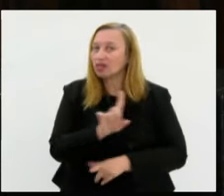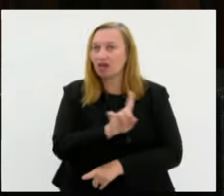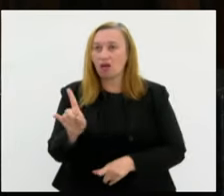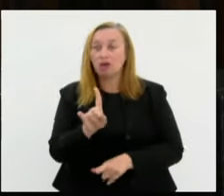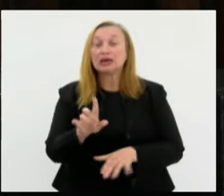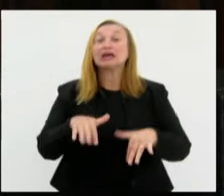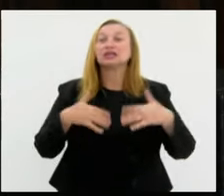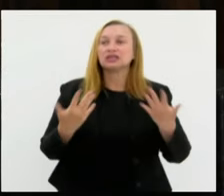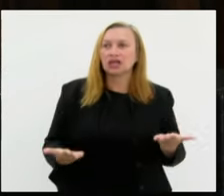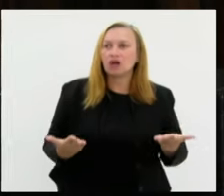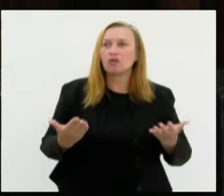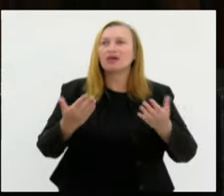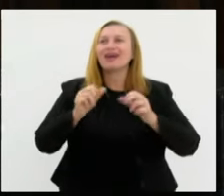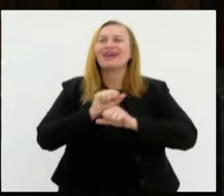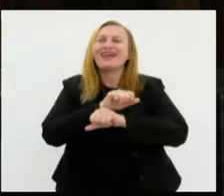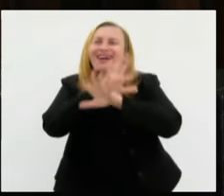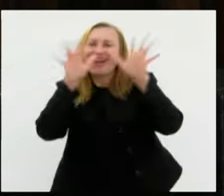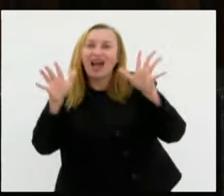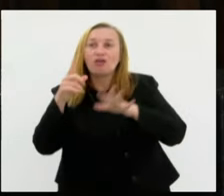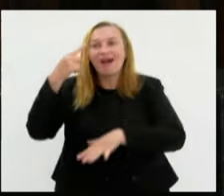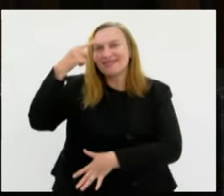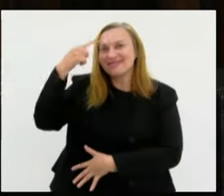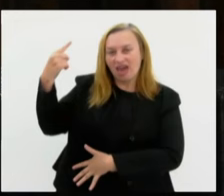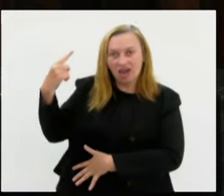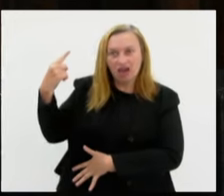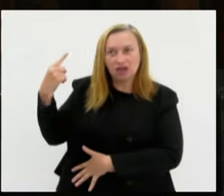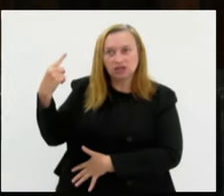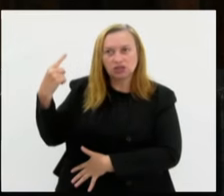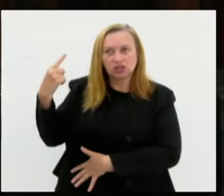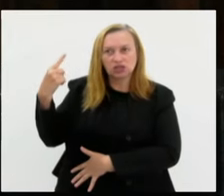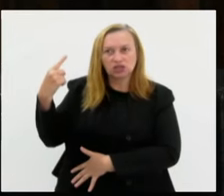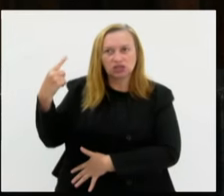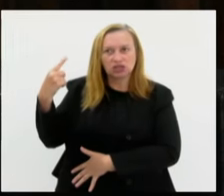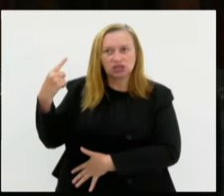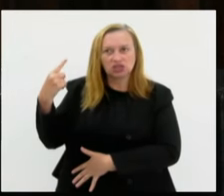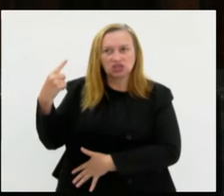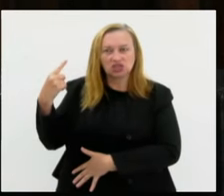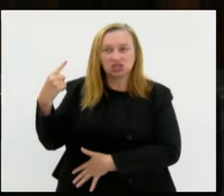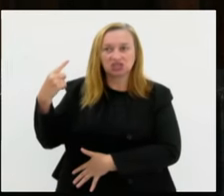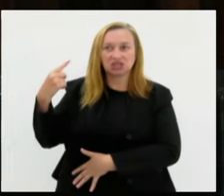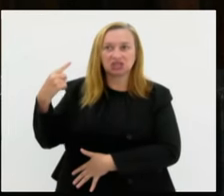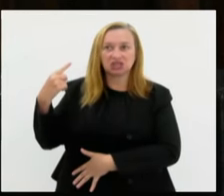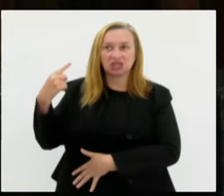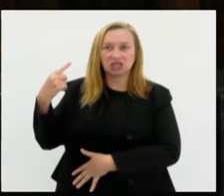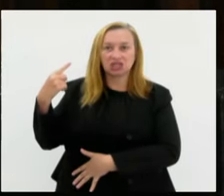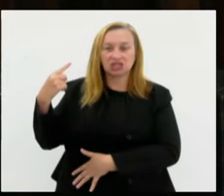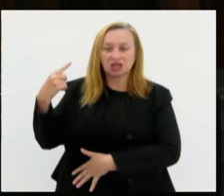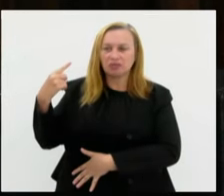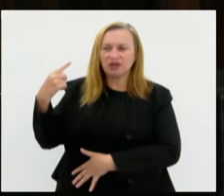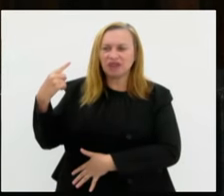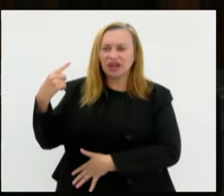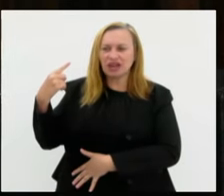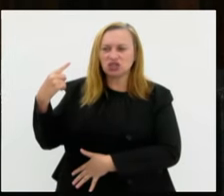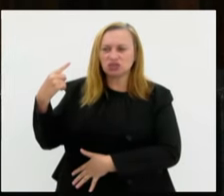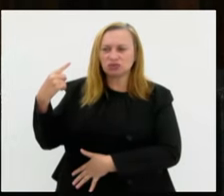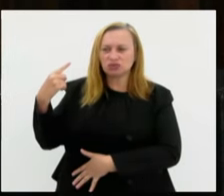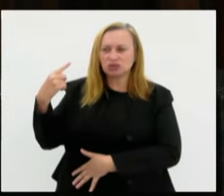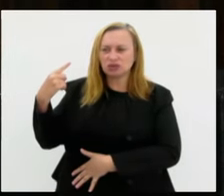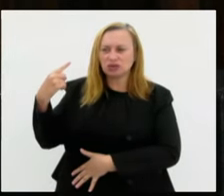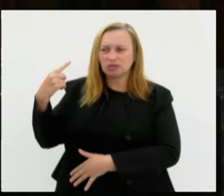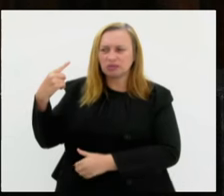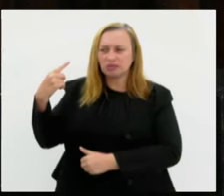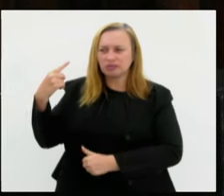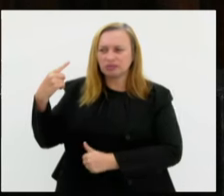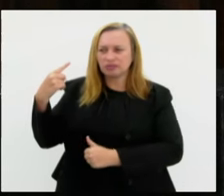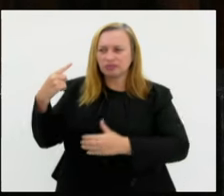resta clara a ideia de que, longe de ser privilégio, a prerrogativa é uma defesa dos nossos